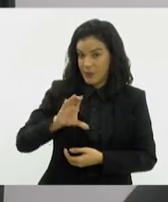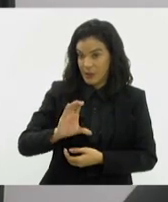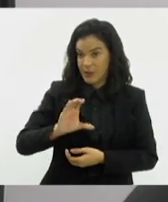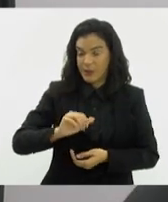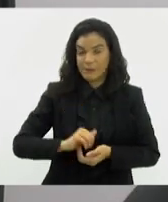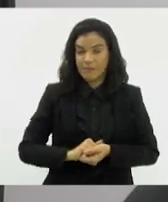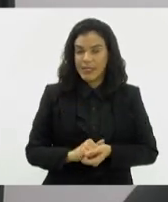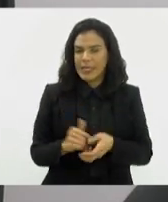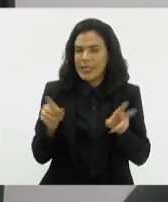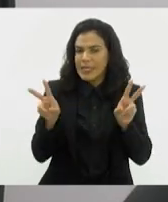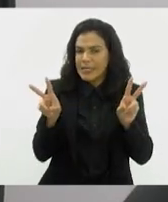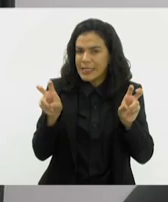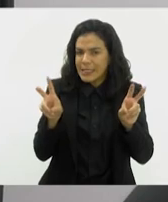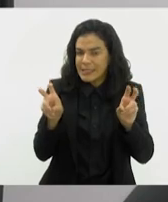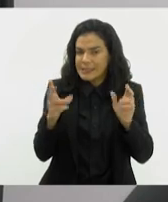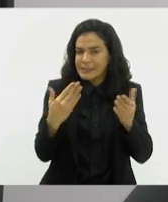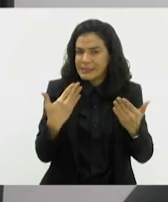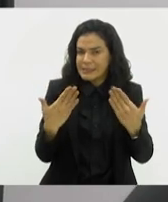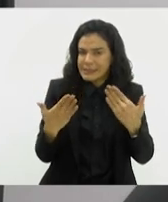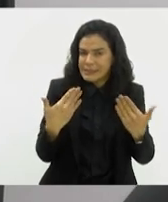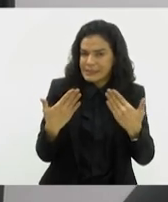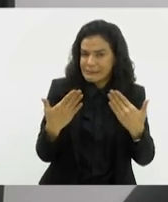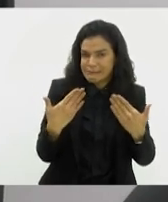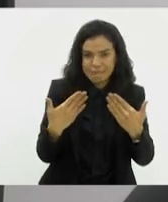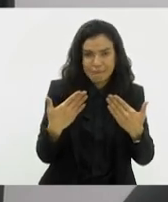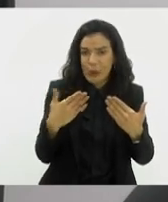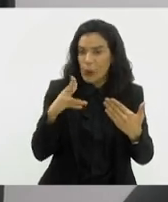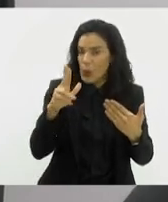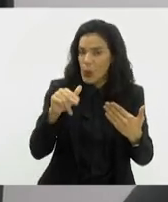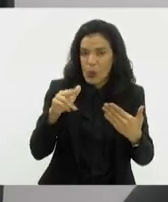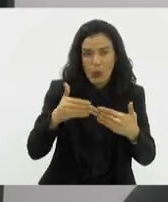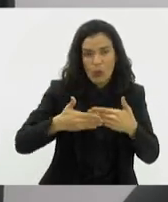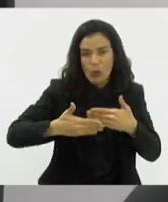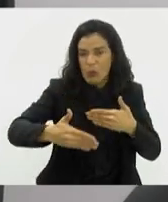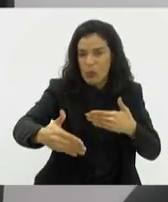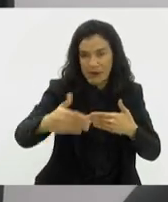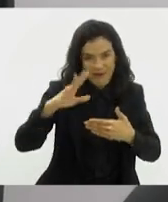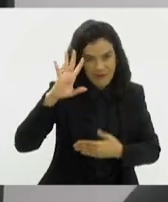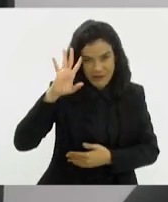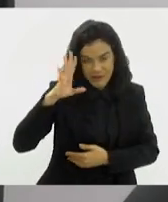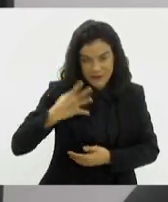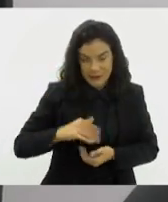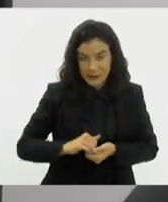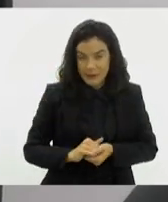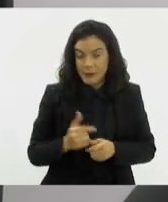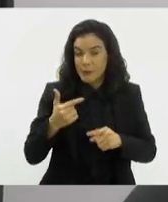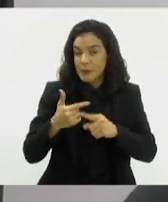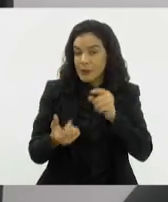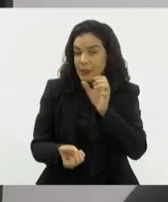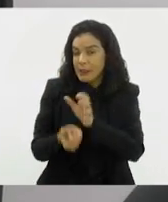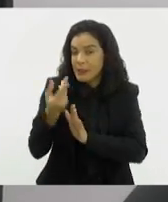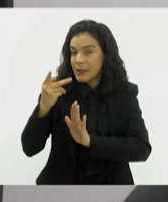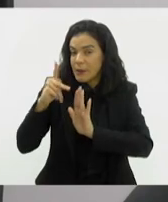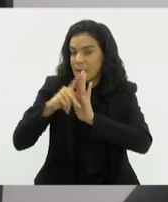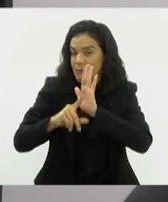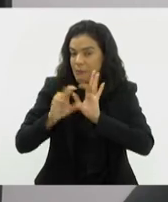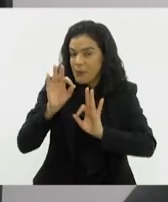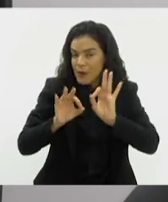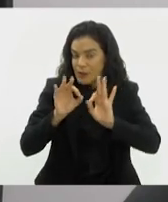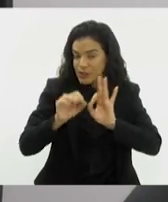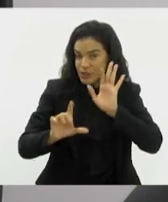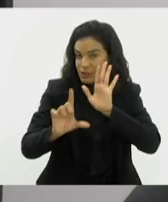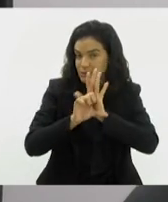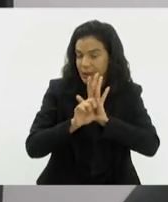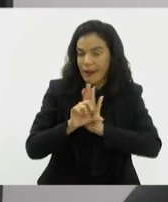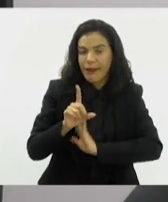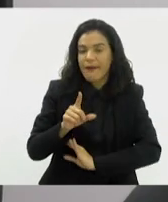esse é um assunto que jamais vai se resolver. Porque quem faz o projeto sempre alega